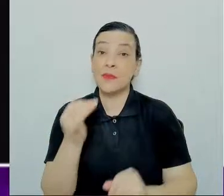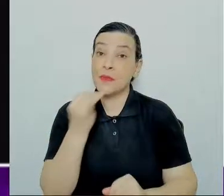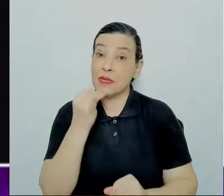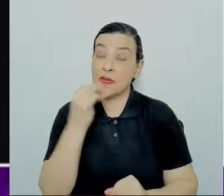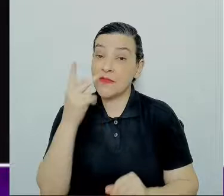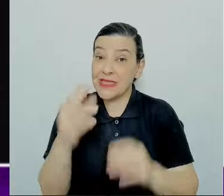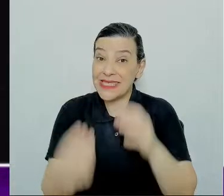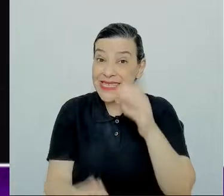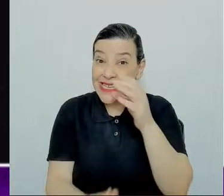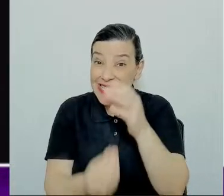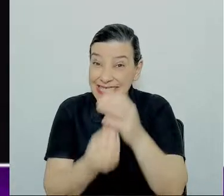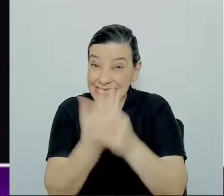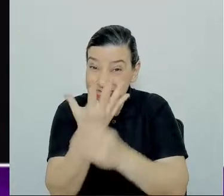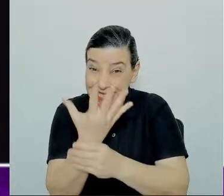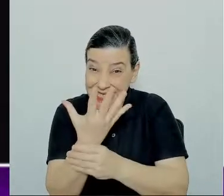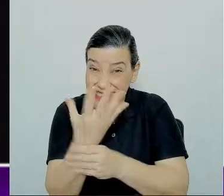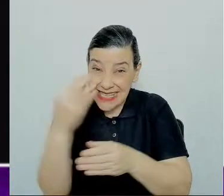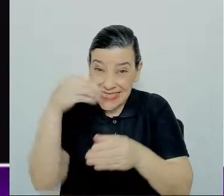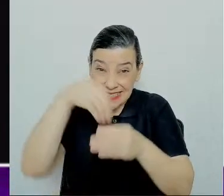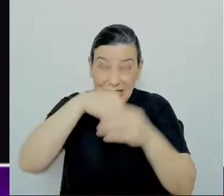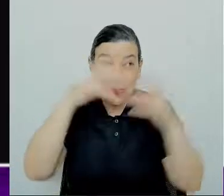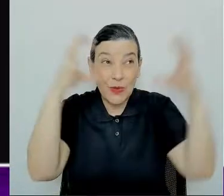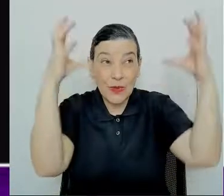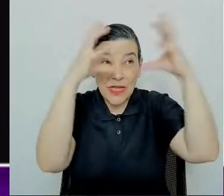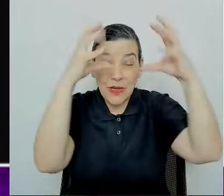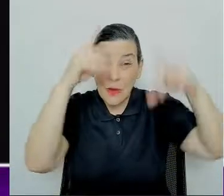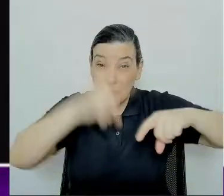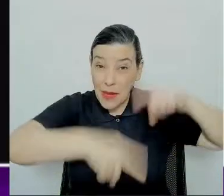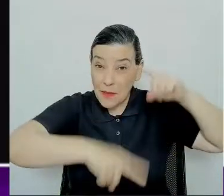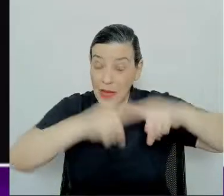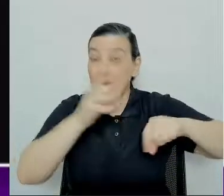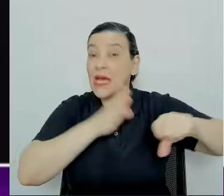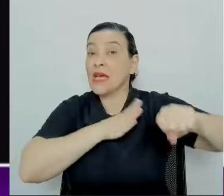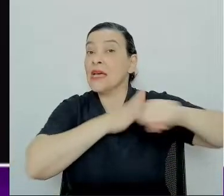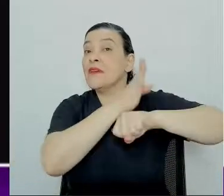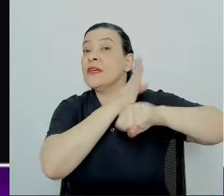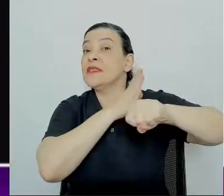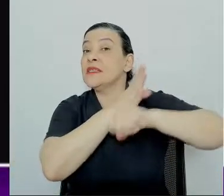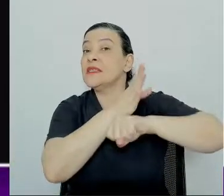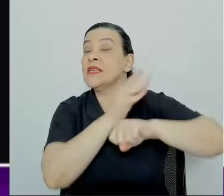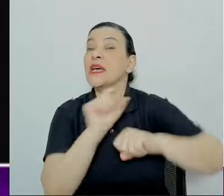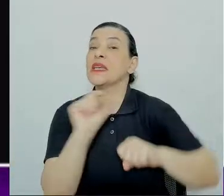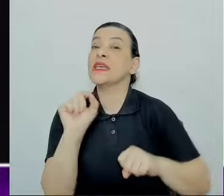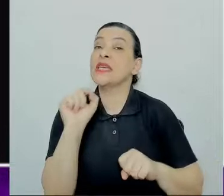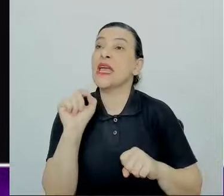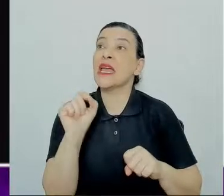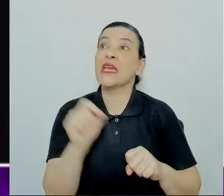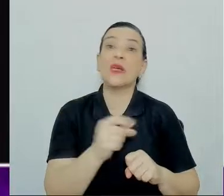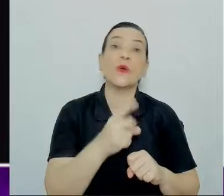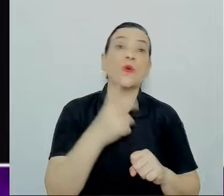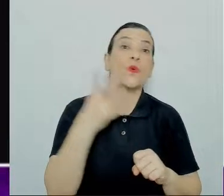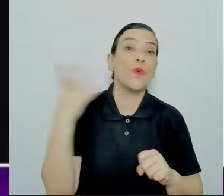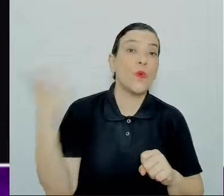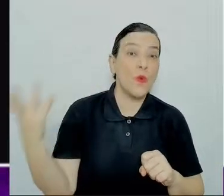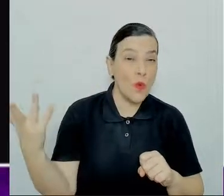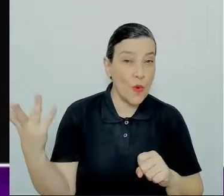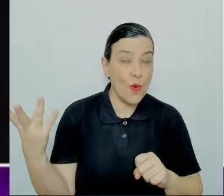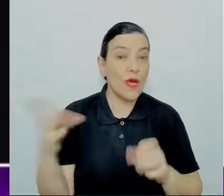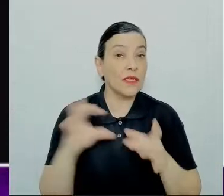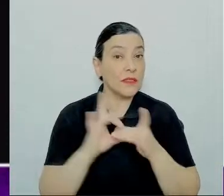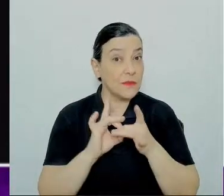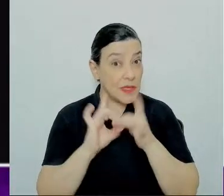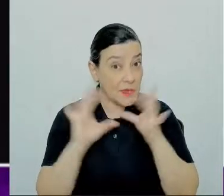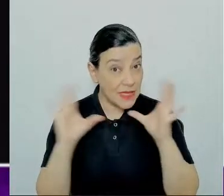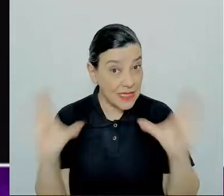cria recursos dentro da nuvem, quem vai acessar, quando vai acessar, o nível de permissão,